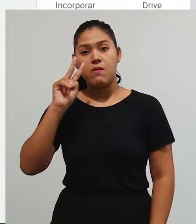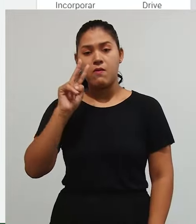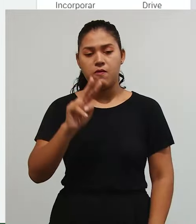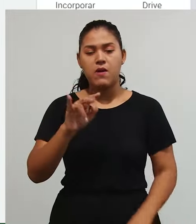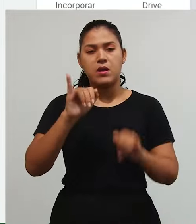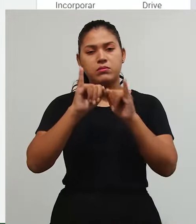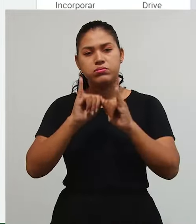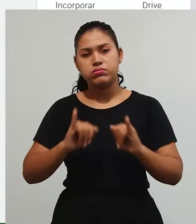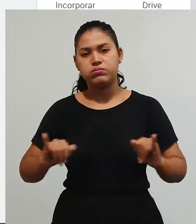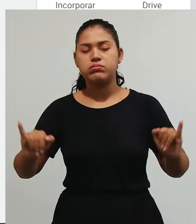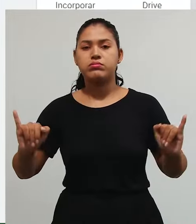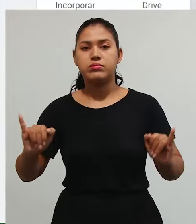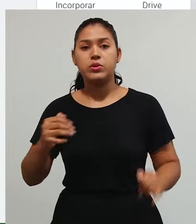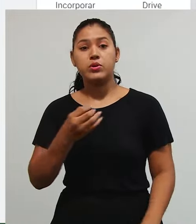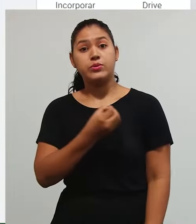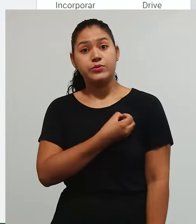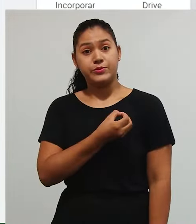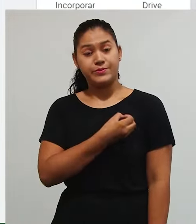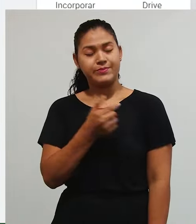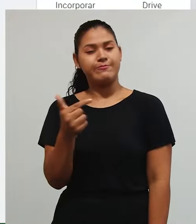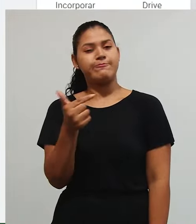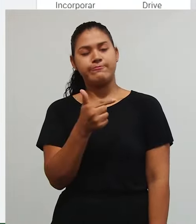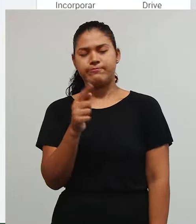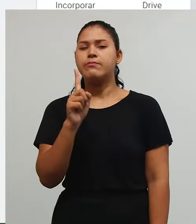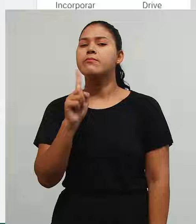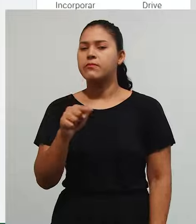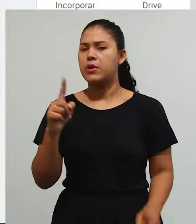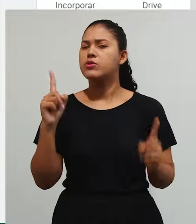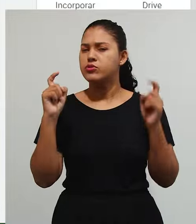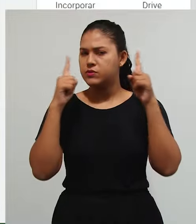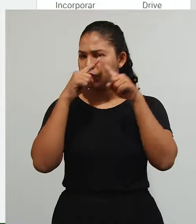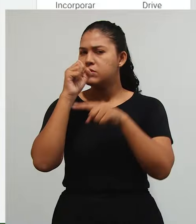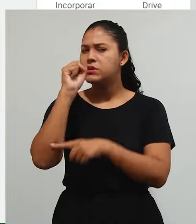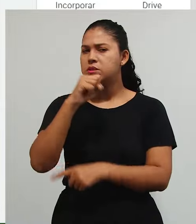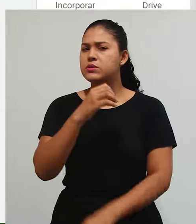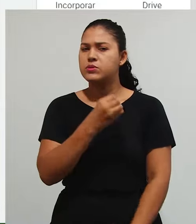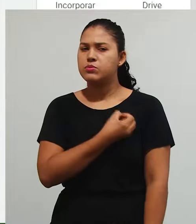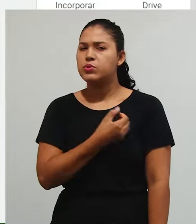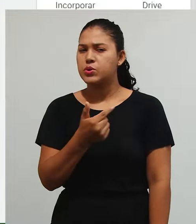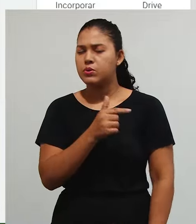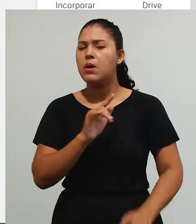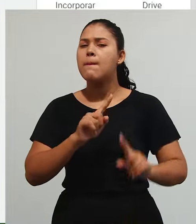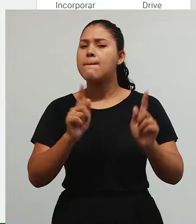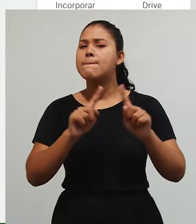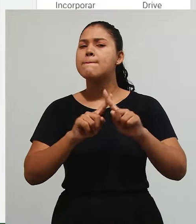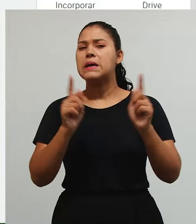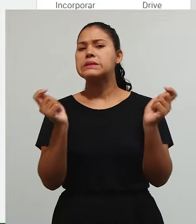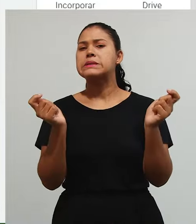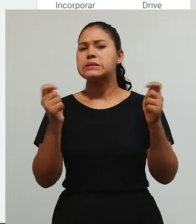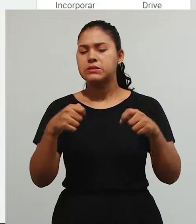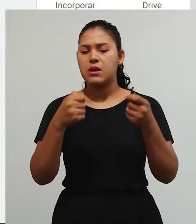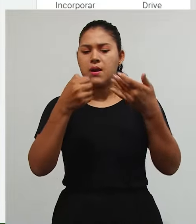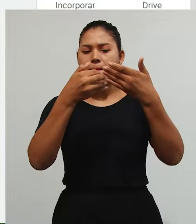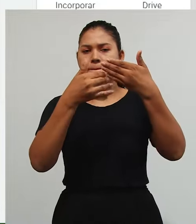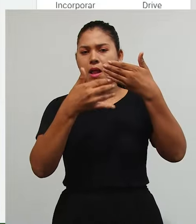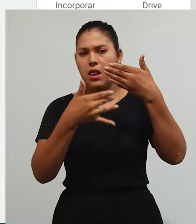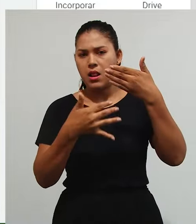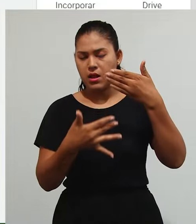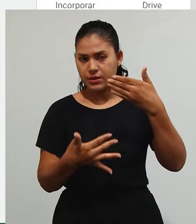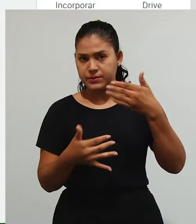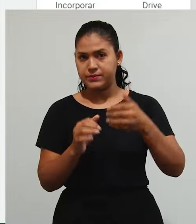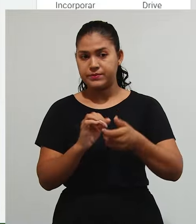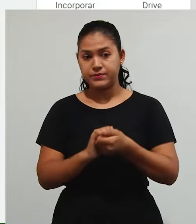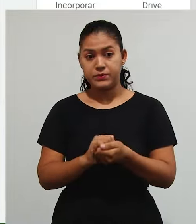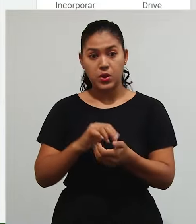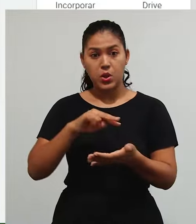seção 2, que é bastante complexa. Na transcriação, a gente já vai para a